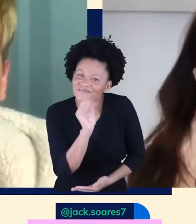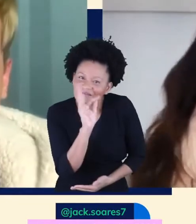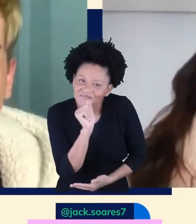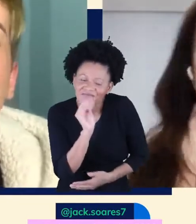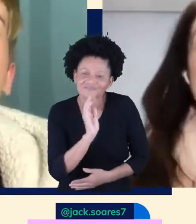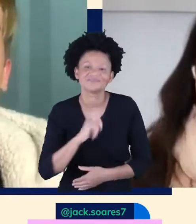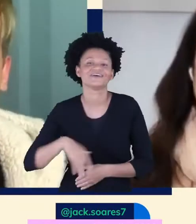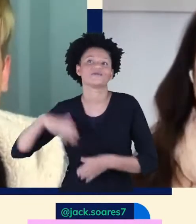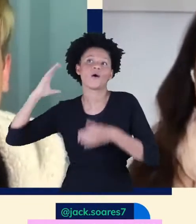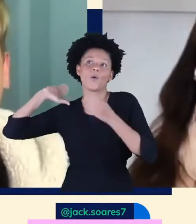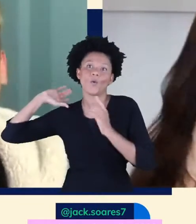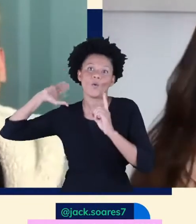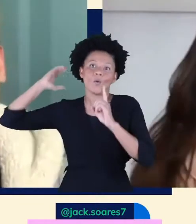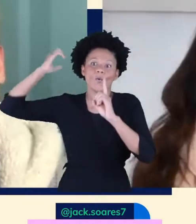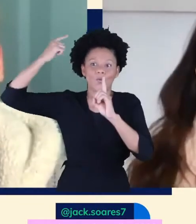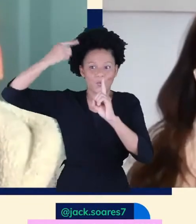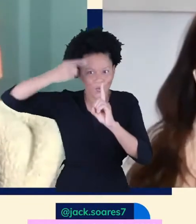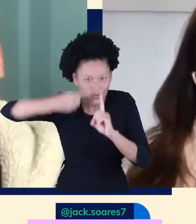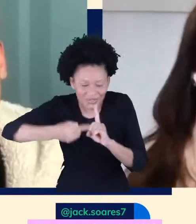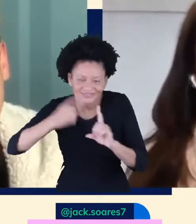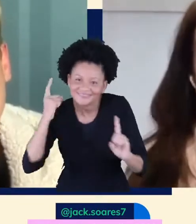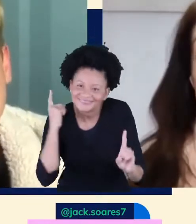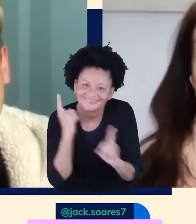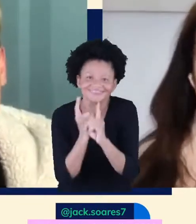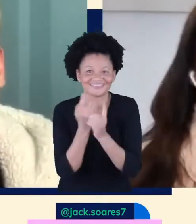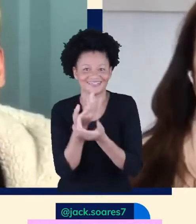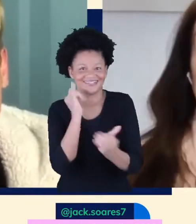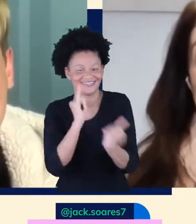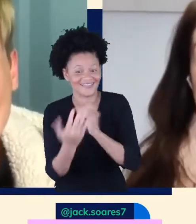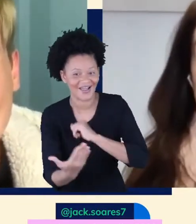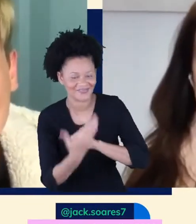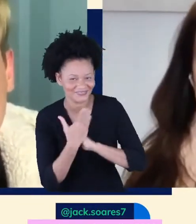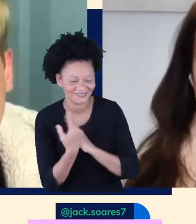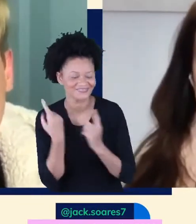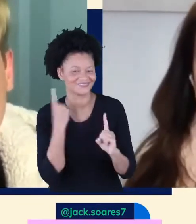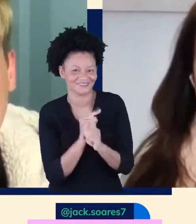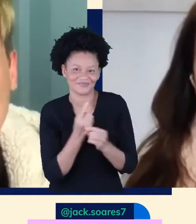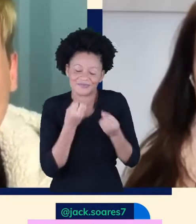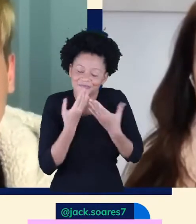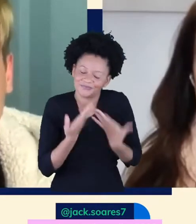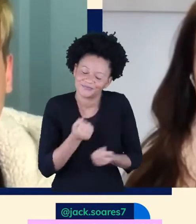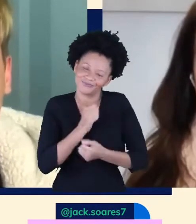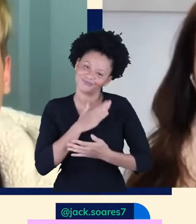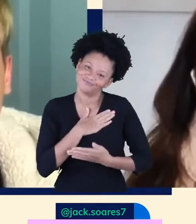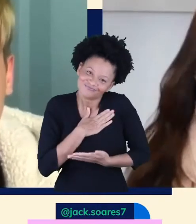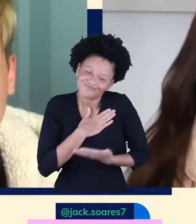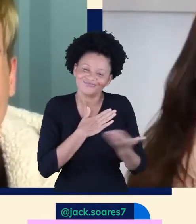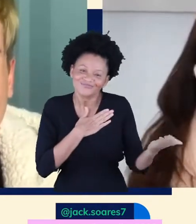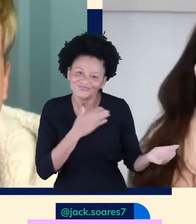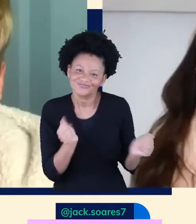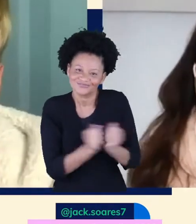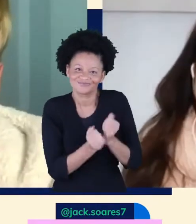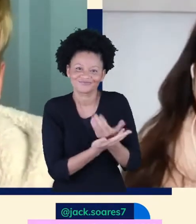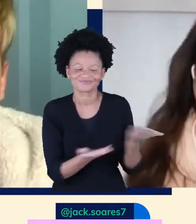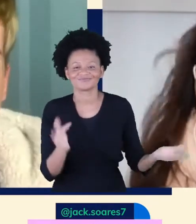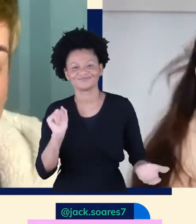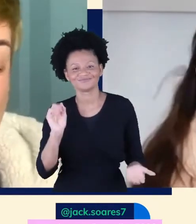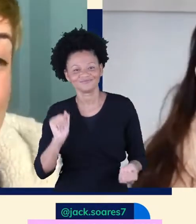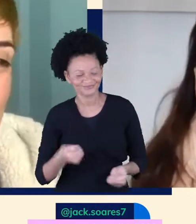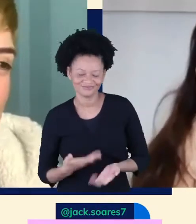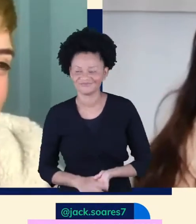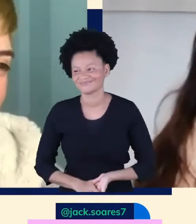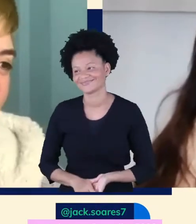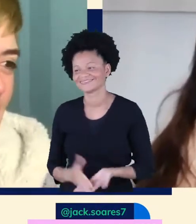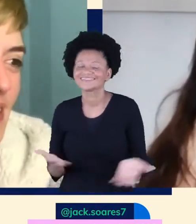encontrar, a internet também, ainda bem, e é uma honra muito grande estar aqui com a Fafá. Então simbora. A honra